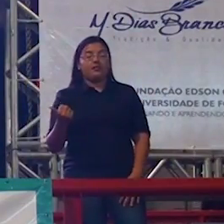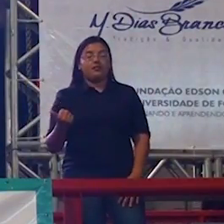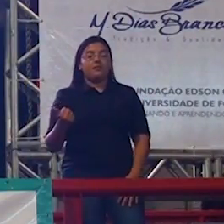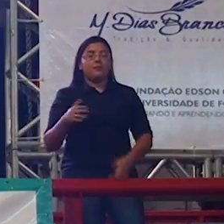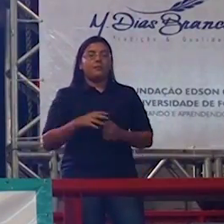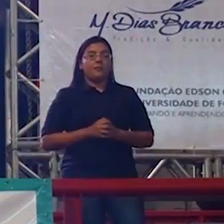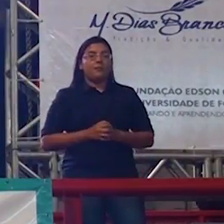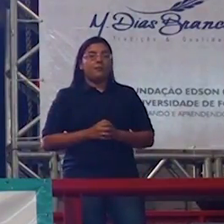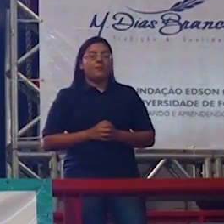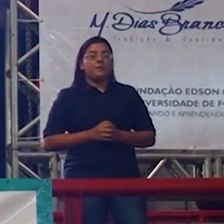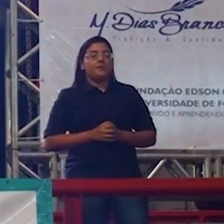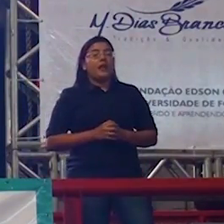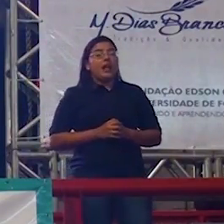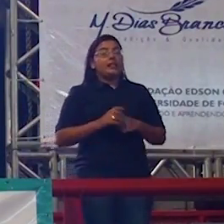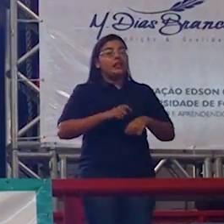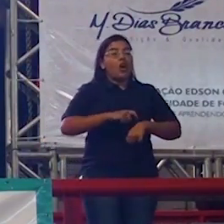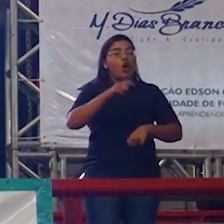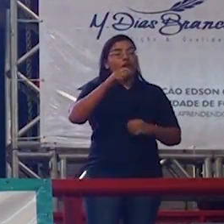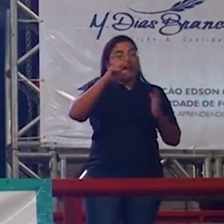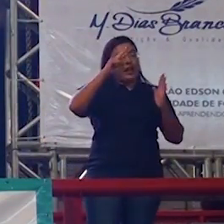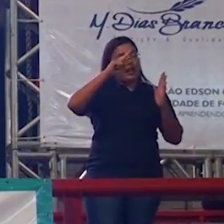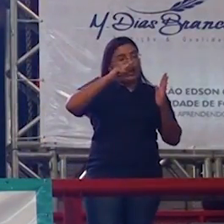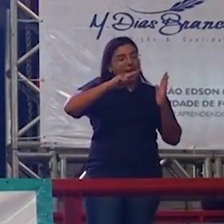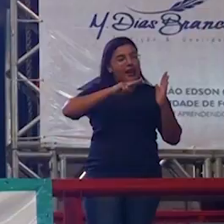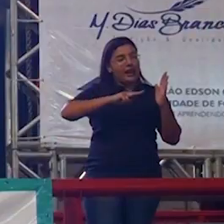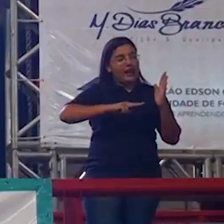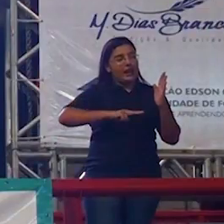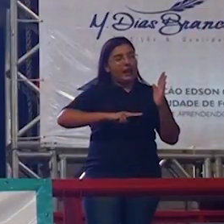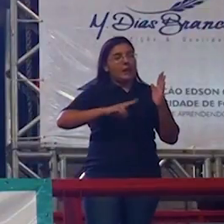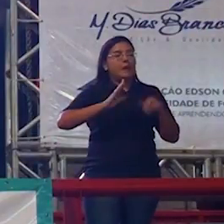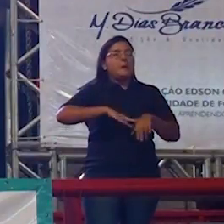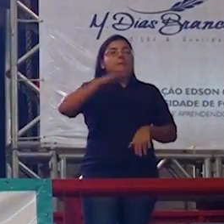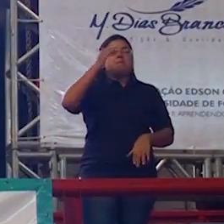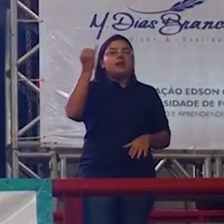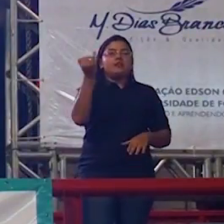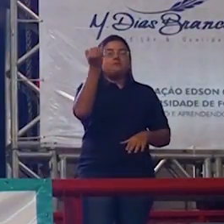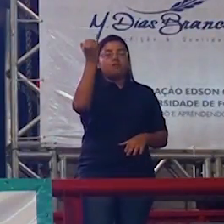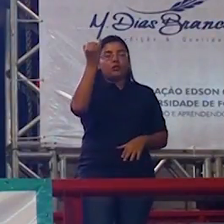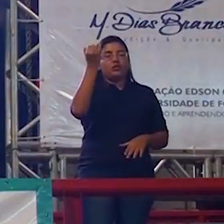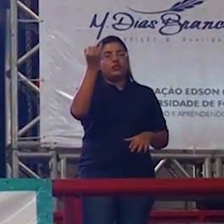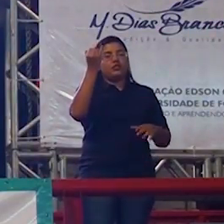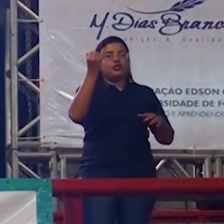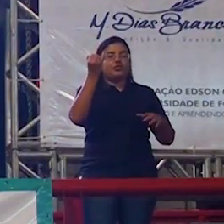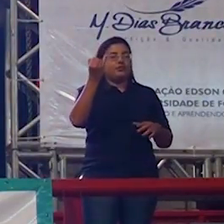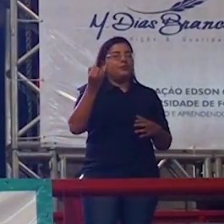Outra coisa, na hora que você estiver lendo, grife o que é mais importante.